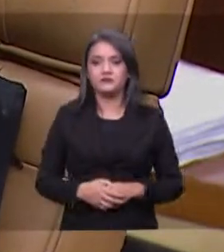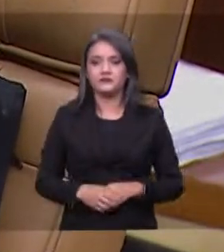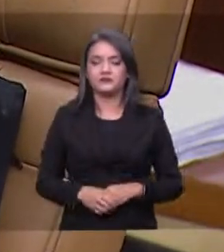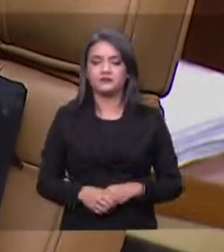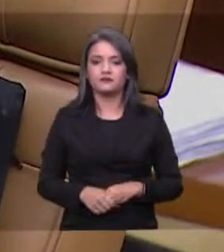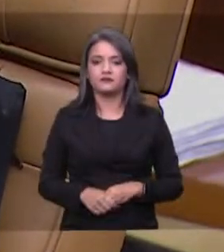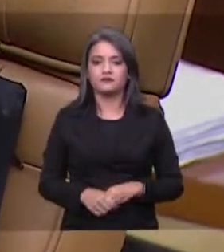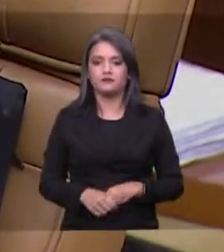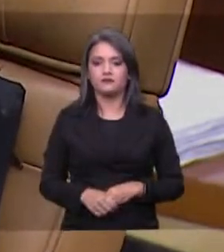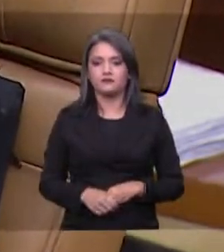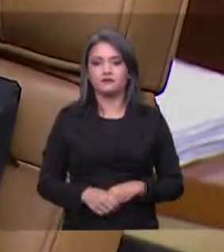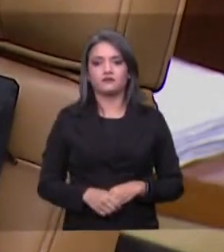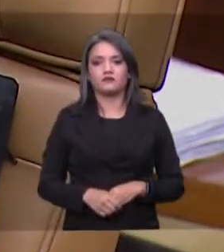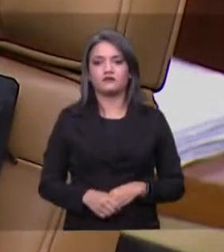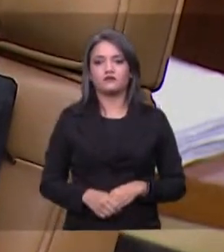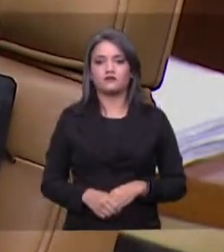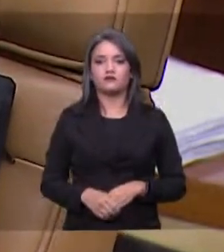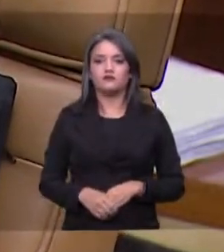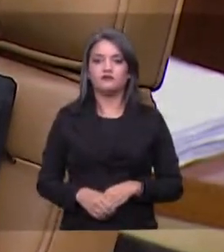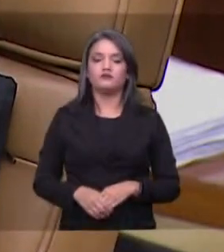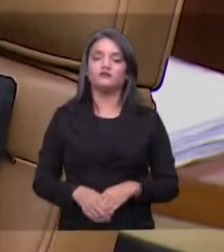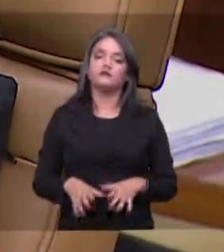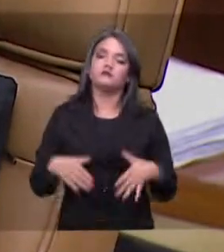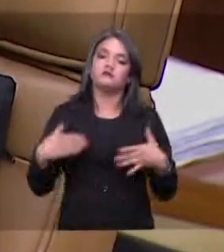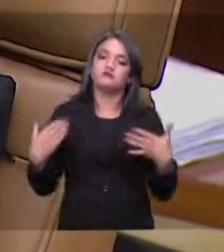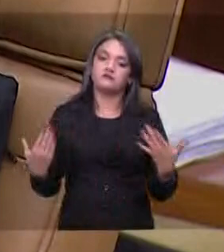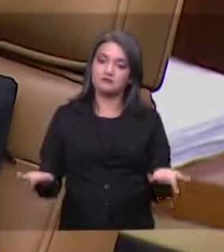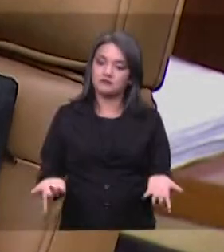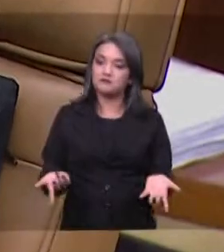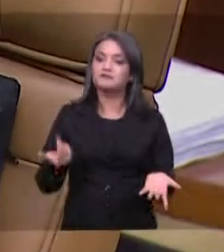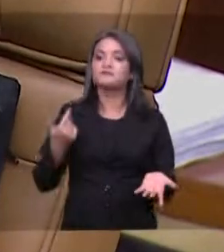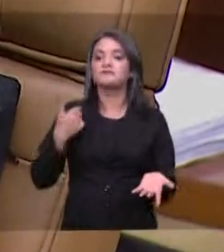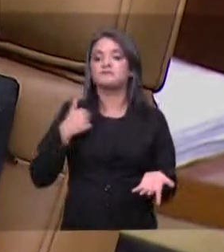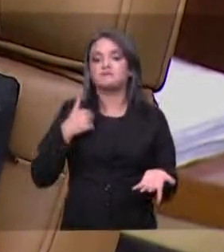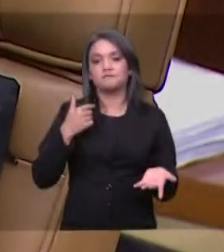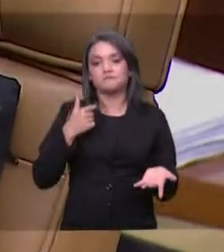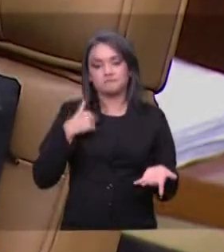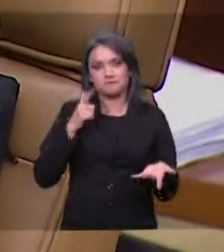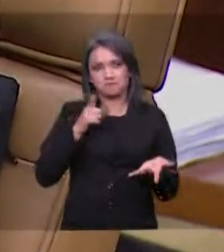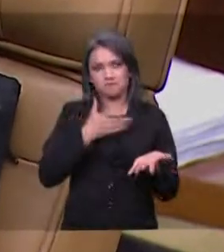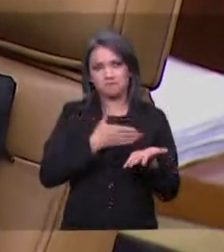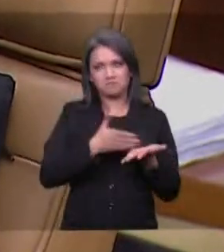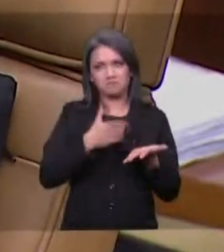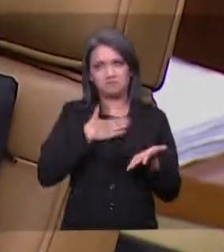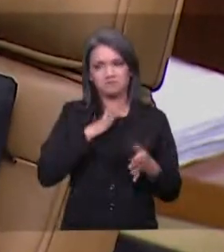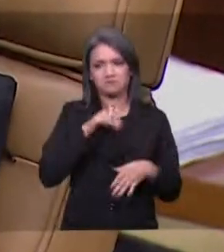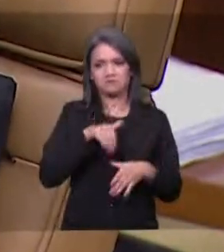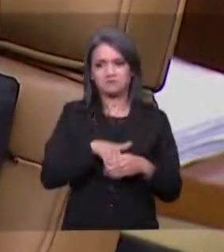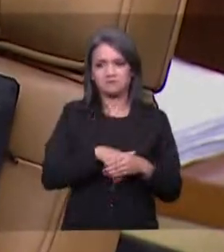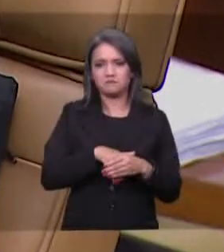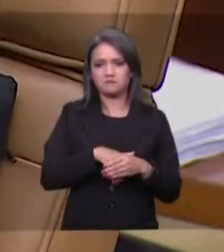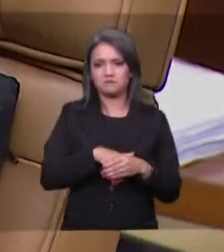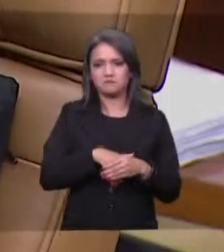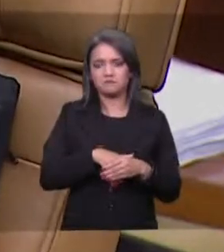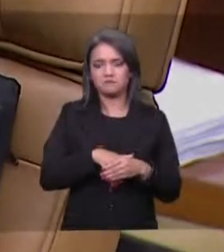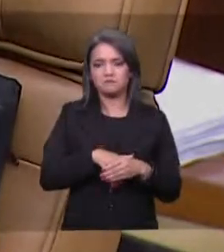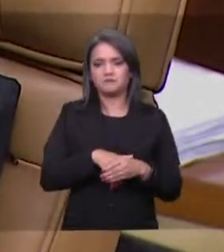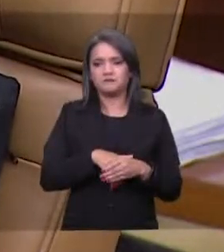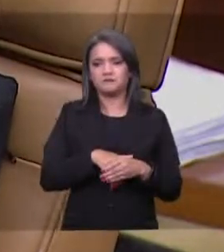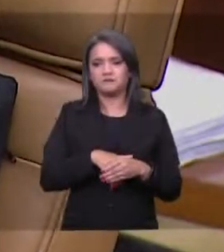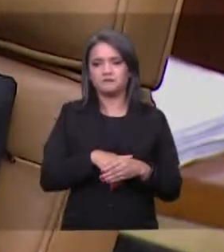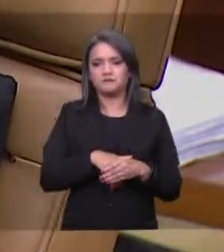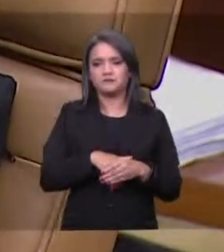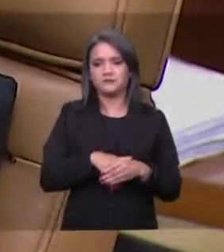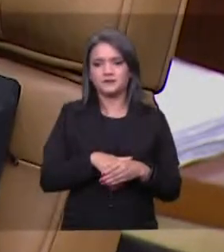eu tive que manter a coerência de que eu, ab início, o meu voto se dedicou grandemente